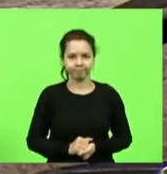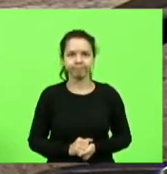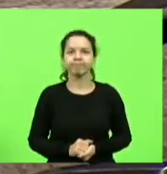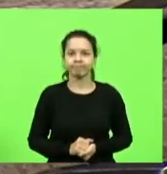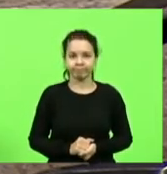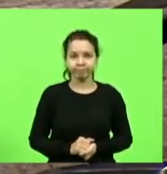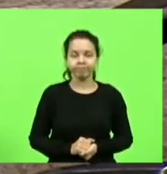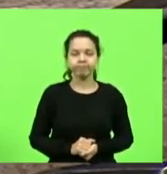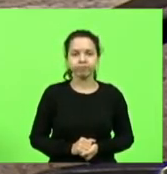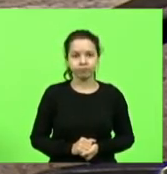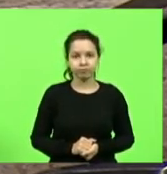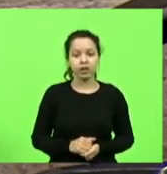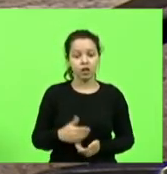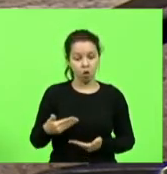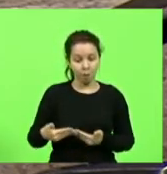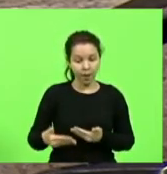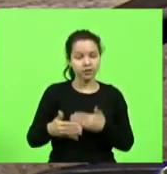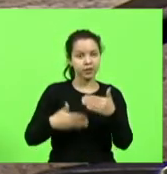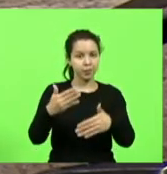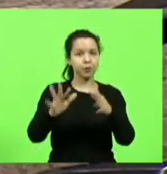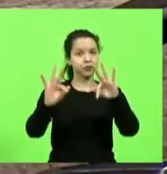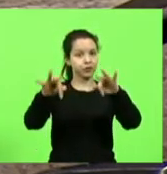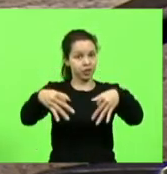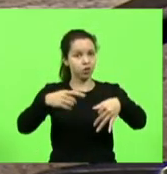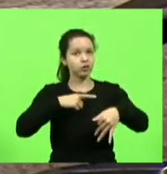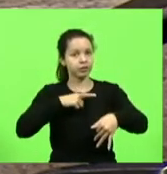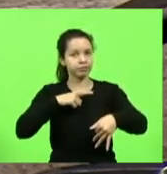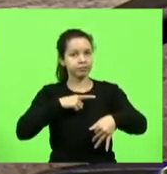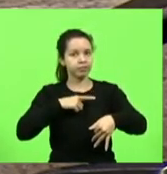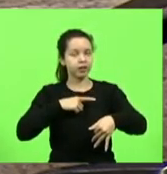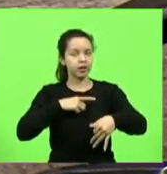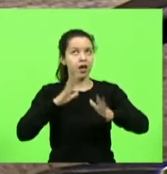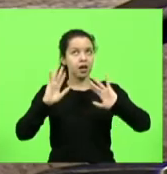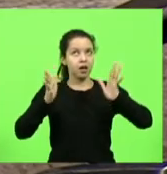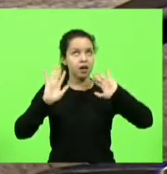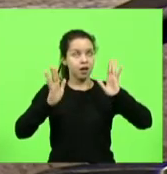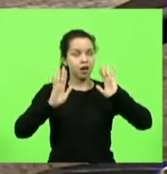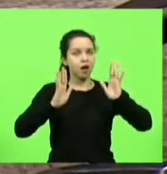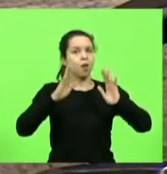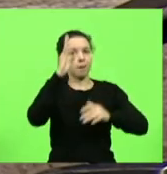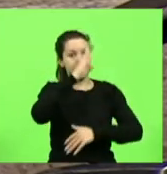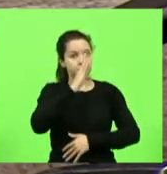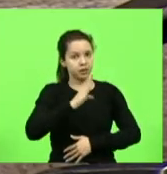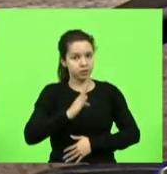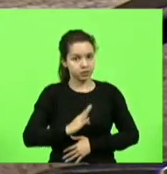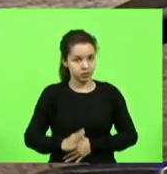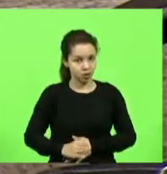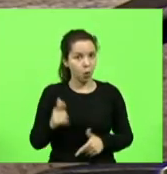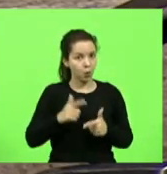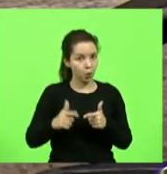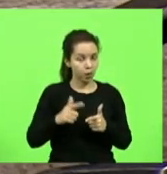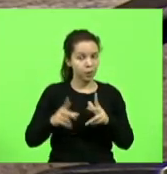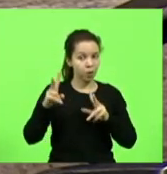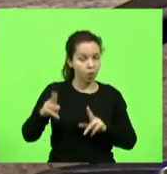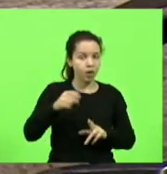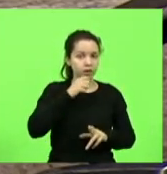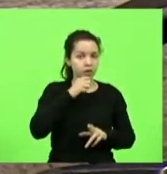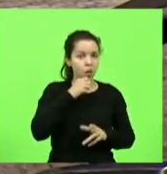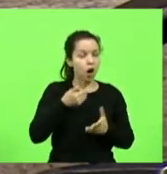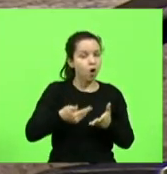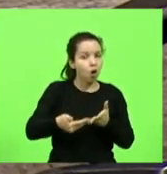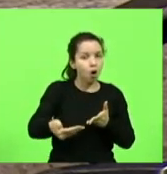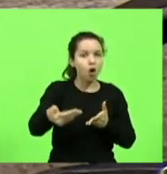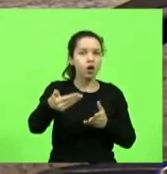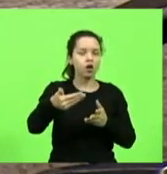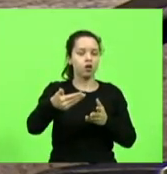fim. Como que isso termina? E graças a Deus o Brasil não está passando por essa situação, agora caminhando para o terceiro lugar no